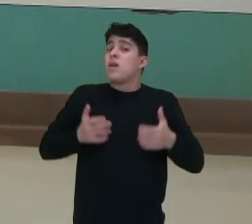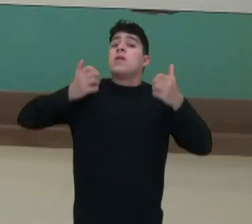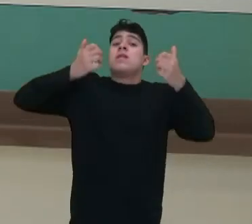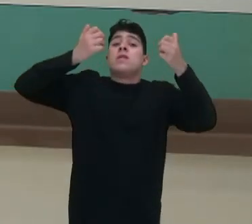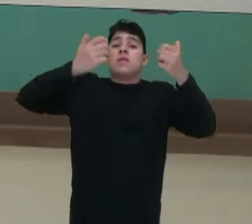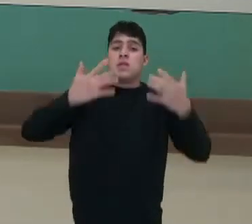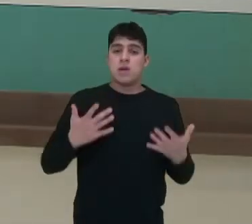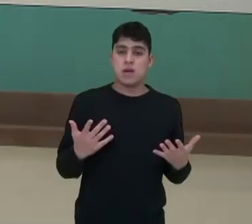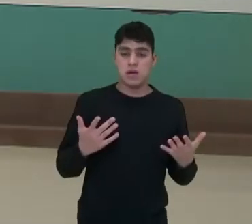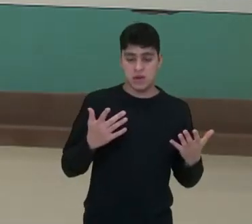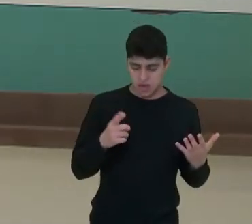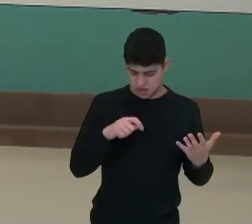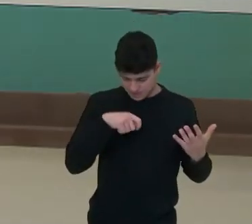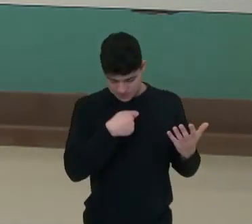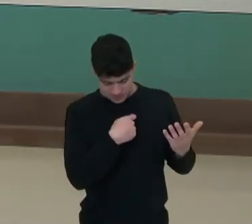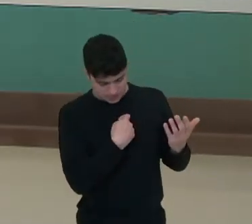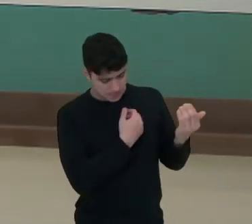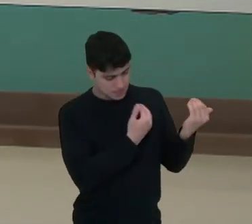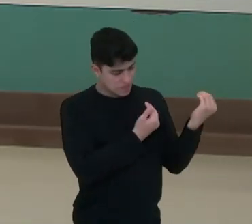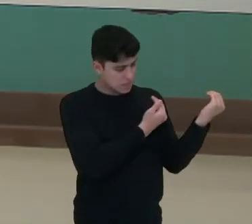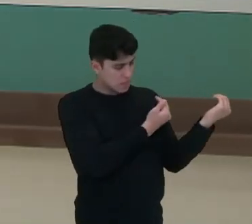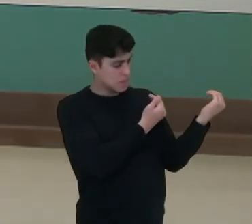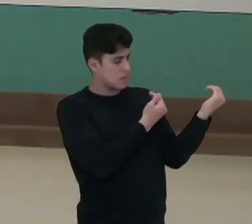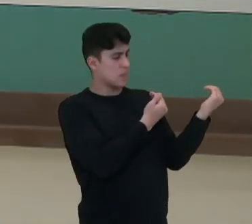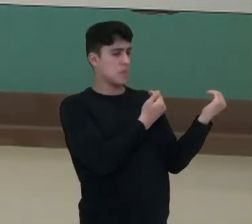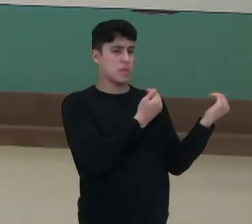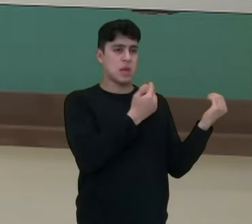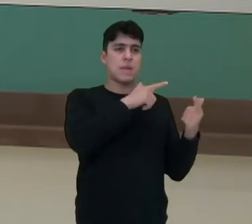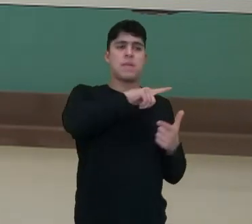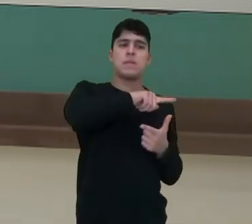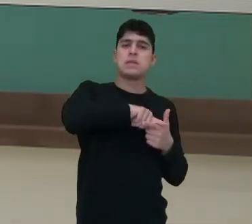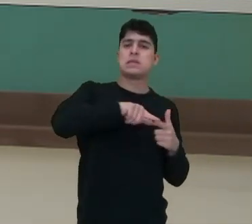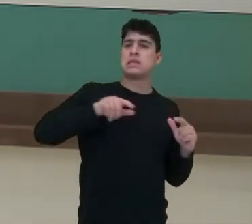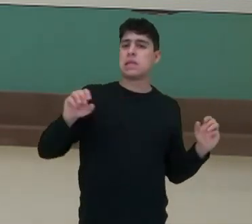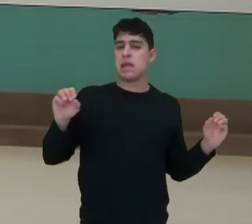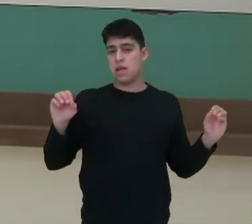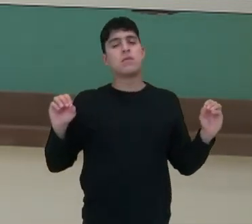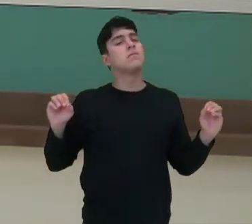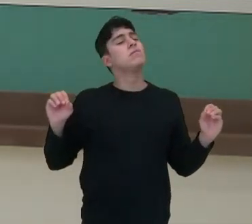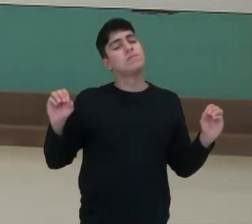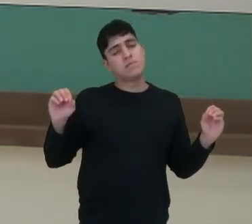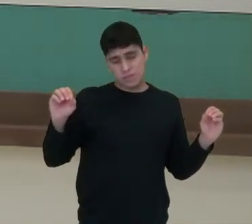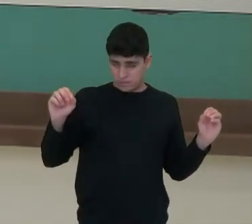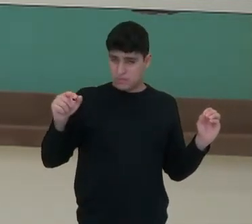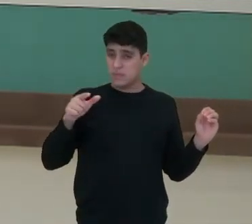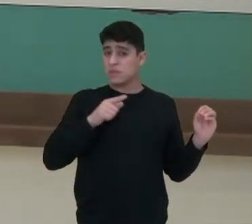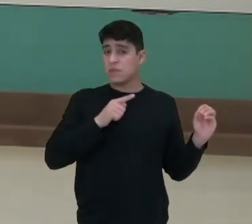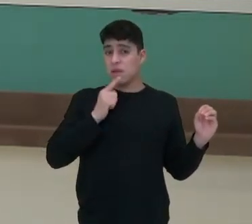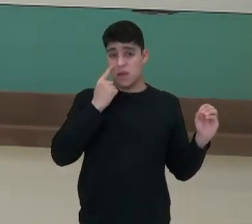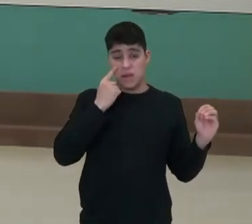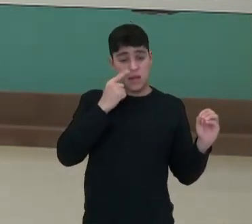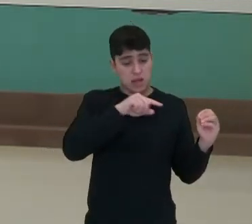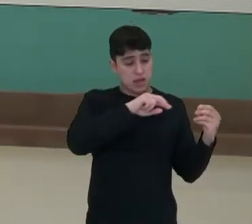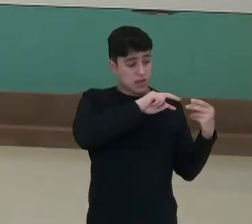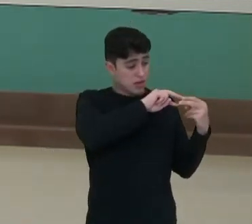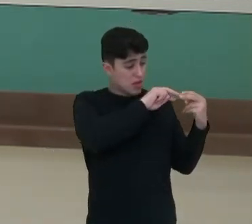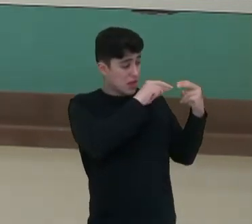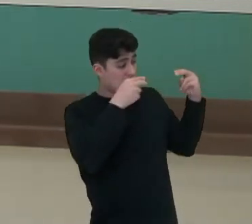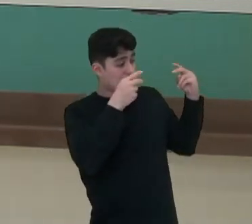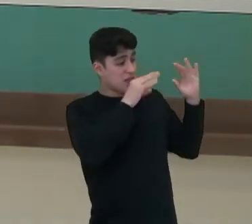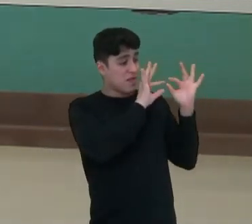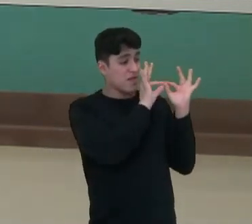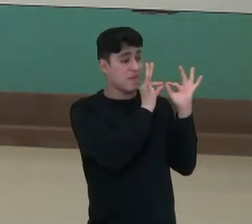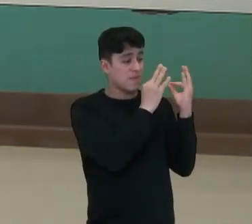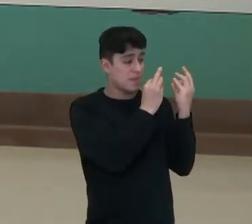porque nós somos jovens que certos problemas a gente não vai ter. Existe uma predisposição genética, casos na família,